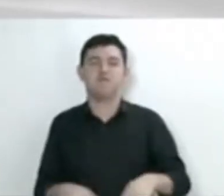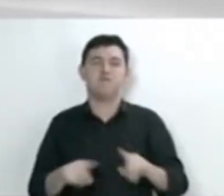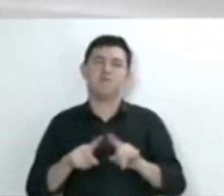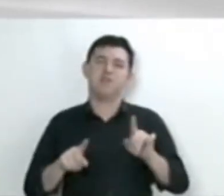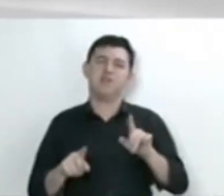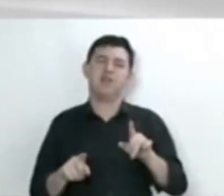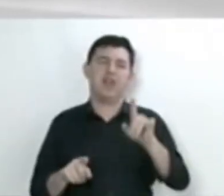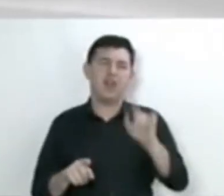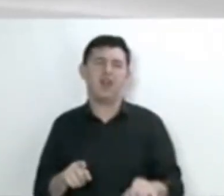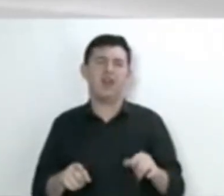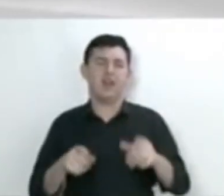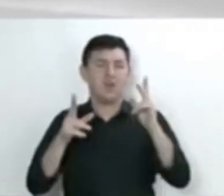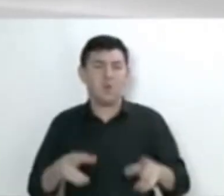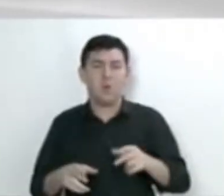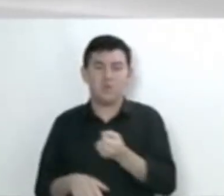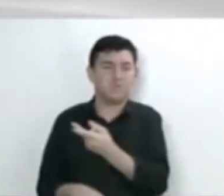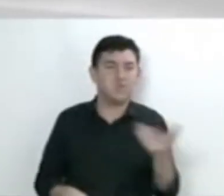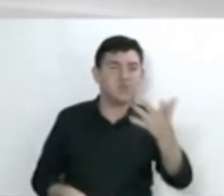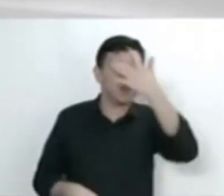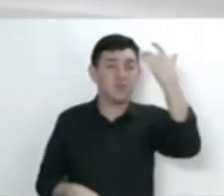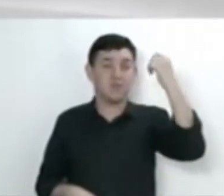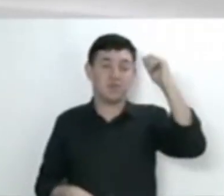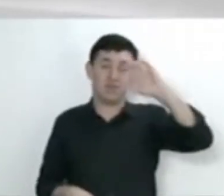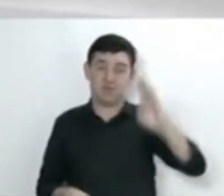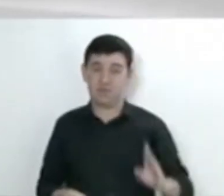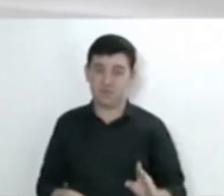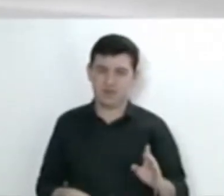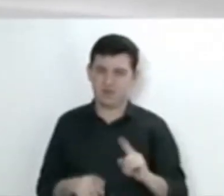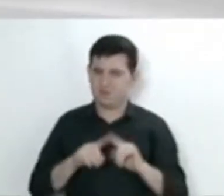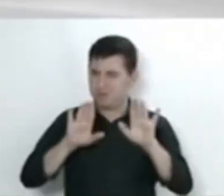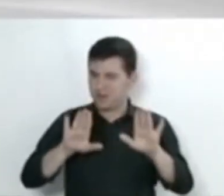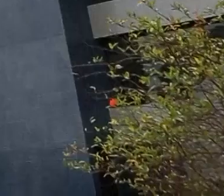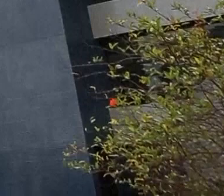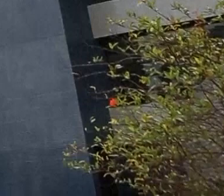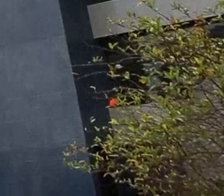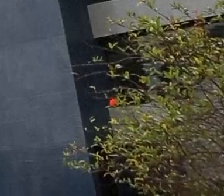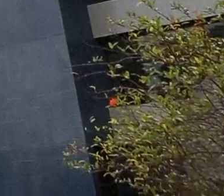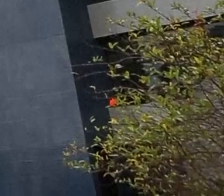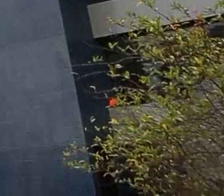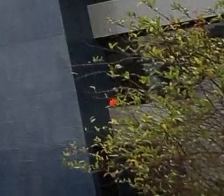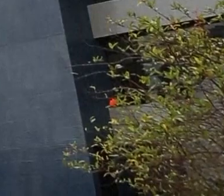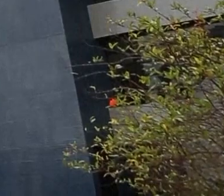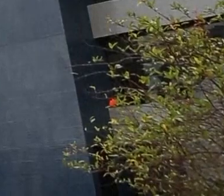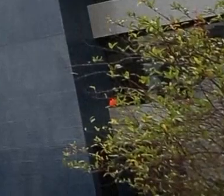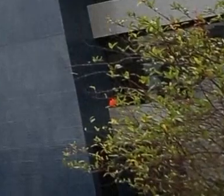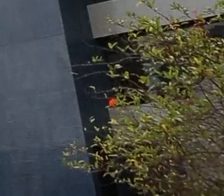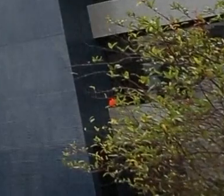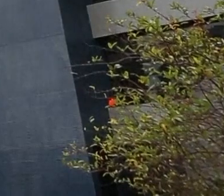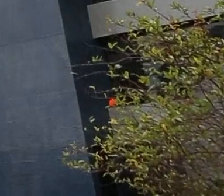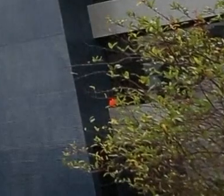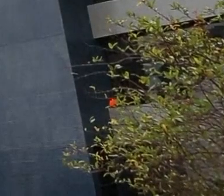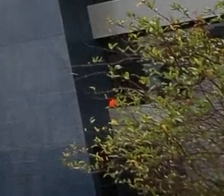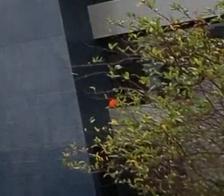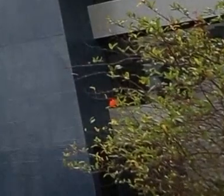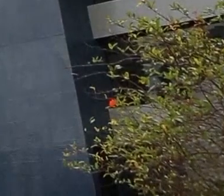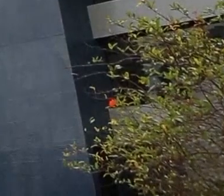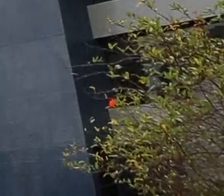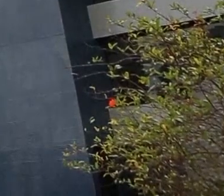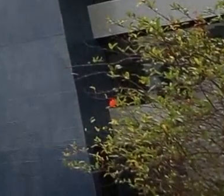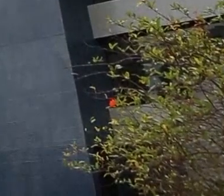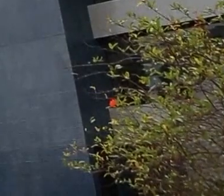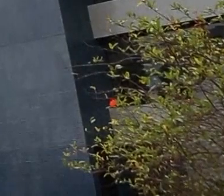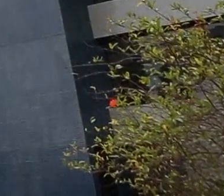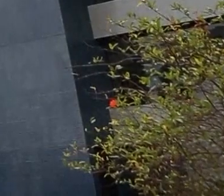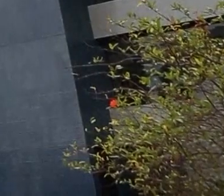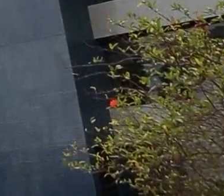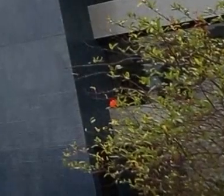provas Ilegais não tinham sido iniciadas não é verdade as mensagens foram iniciadas pela Polícia Federal